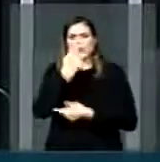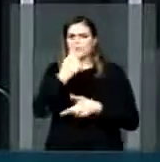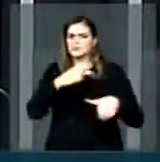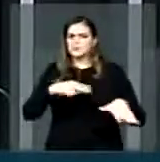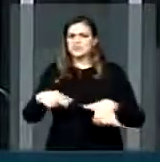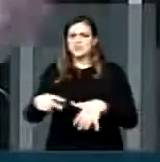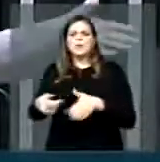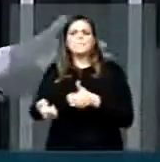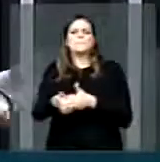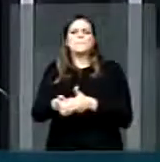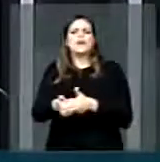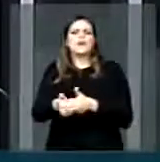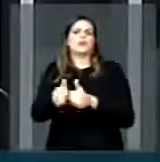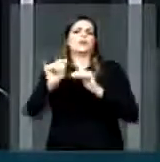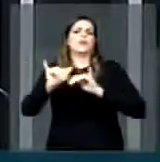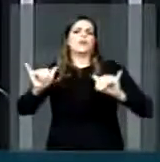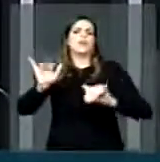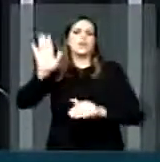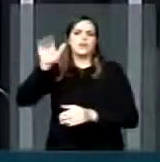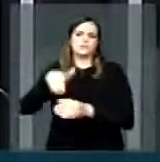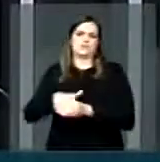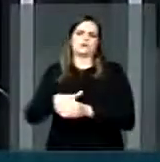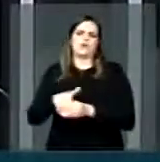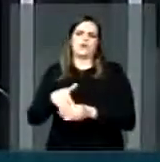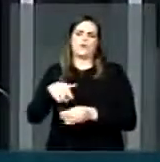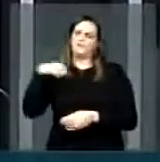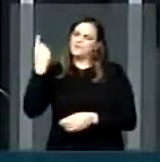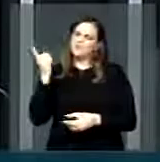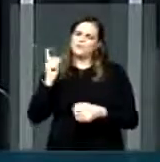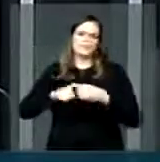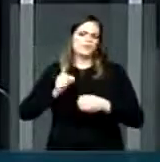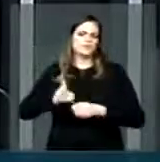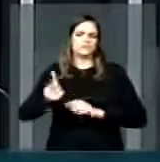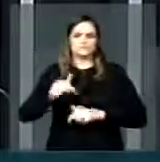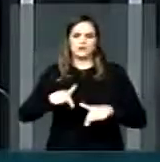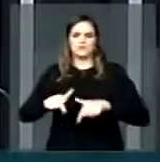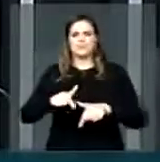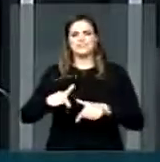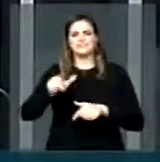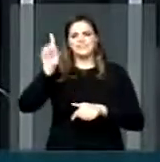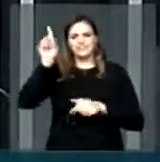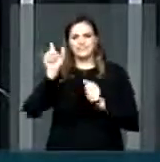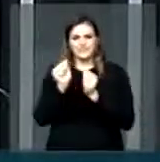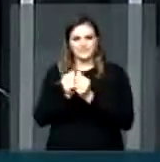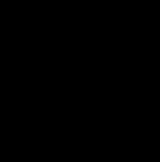perto das eleições, quando voltar aí a gente conversa. Muito obrigado e fiquem todos com Deus.